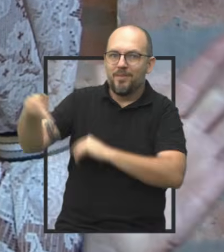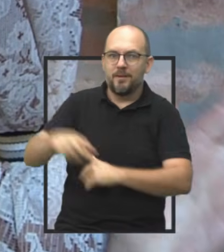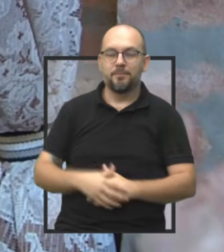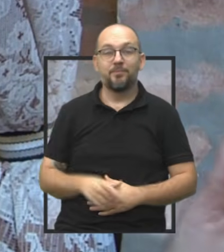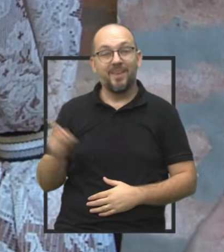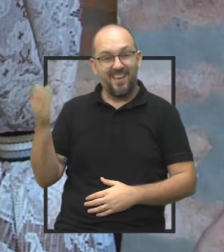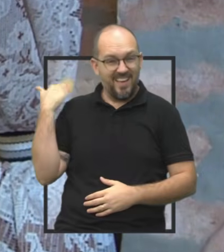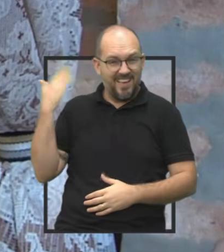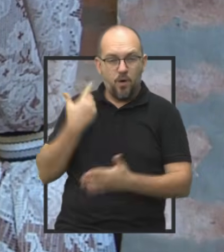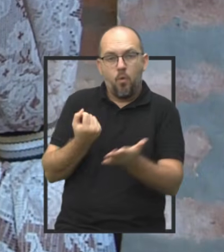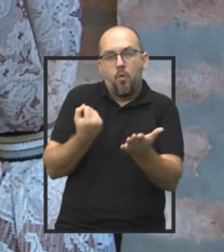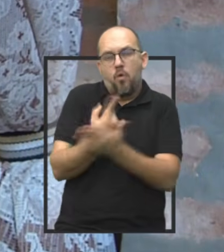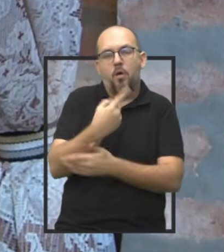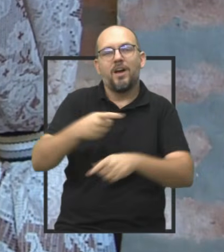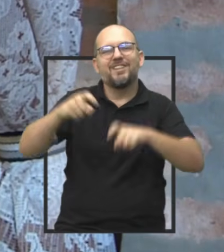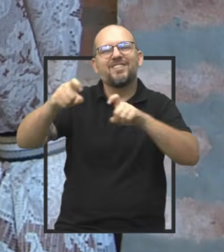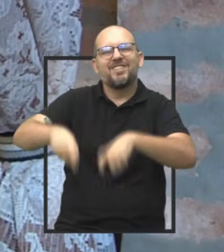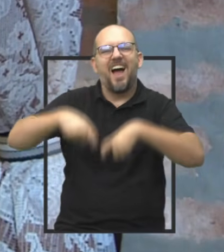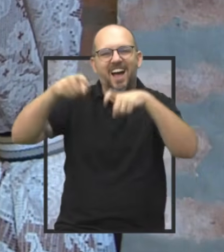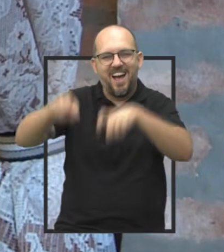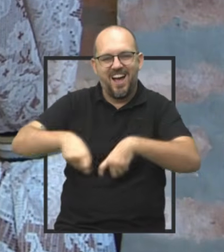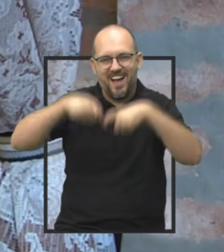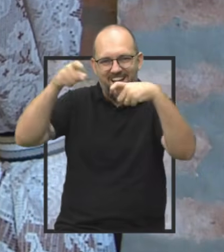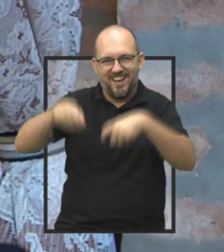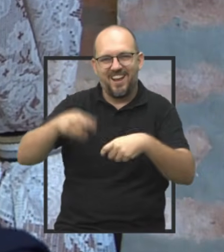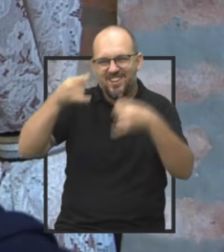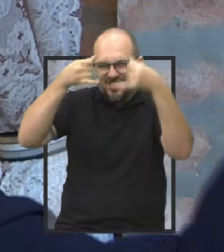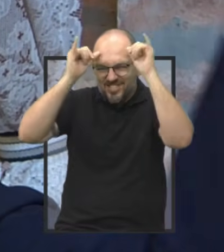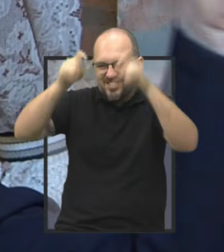uma chácara na Airosa, uma gracinha de chácara, né, filho? E